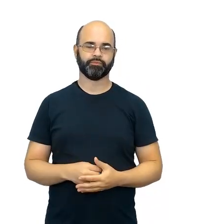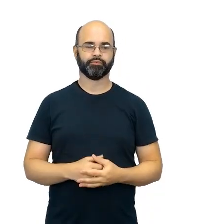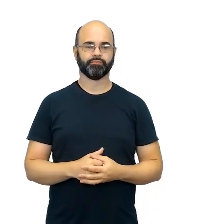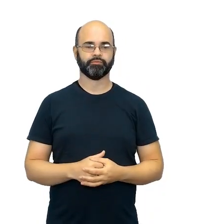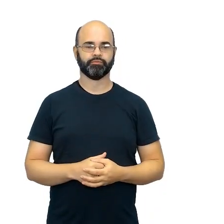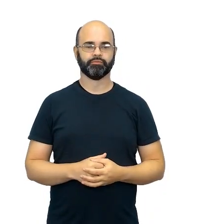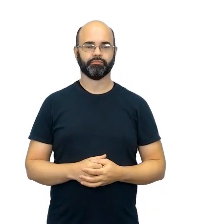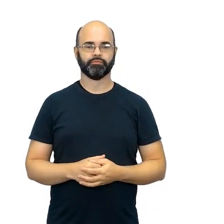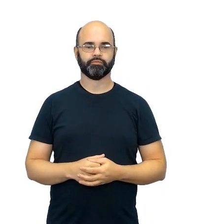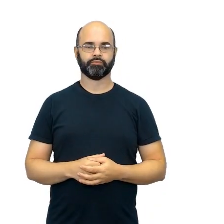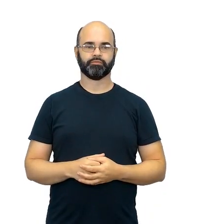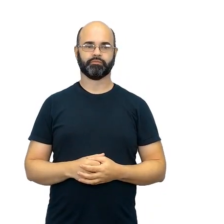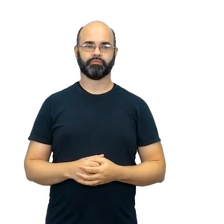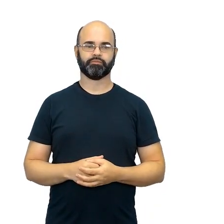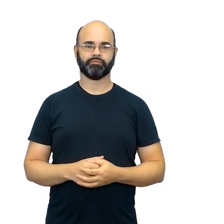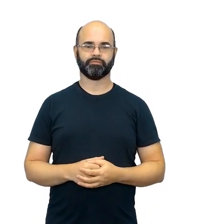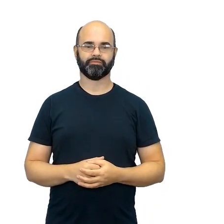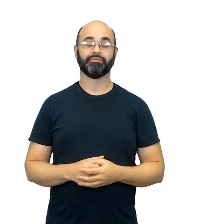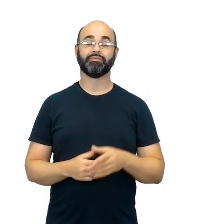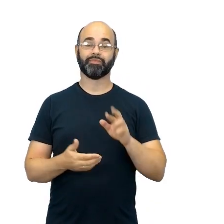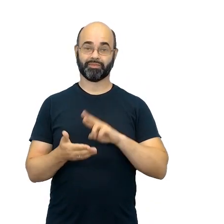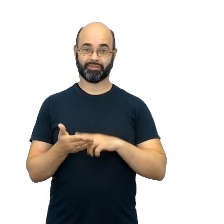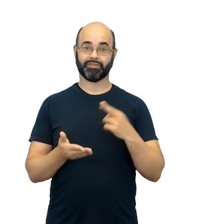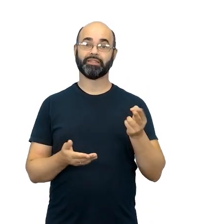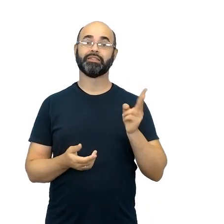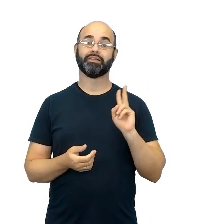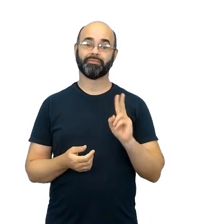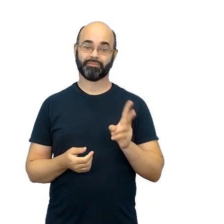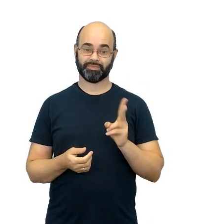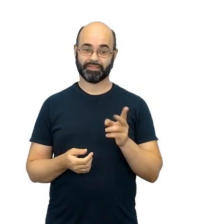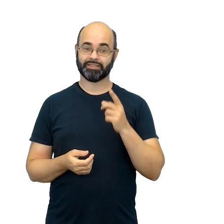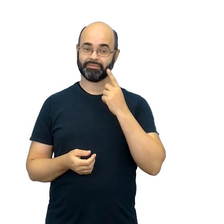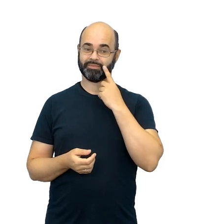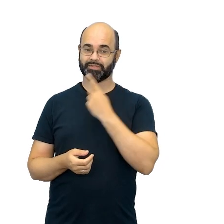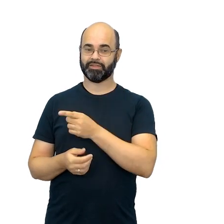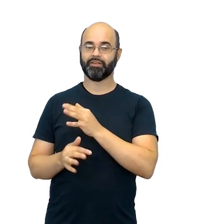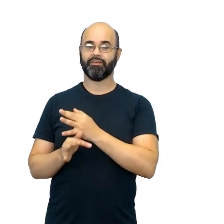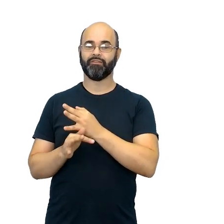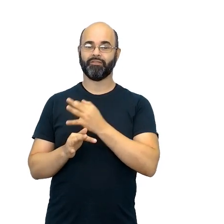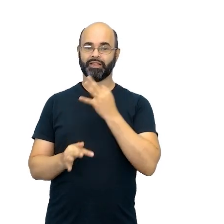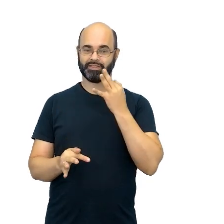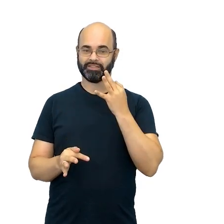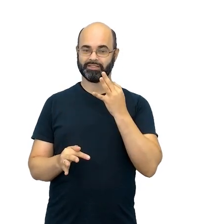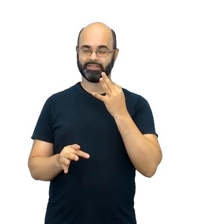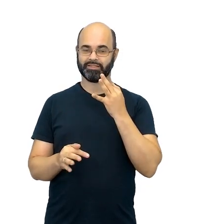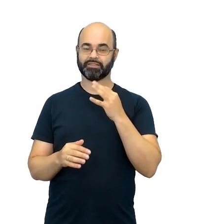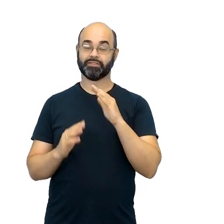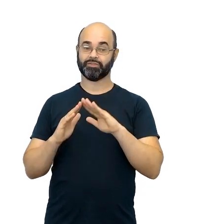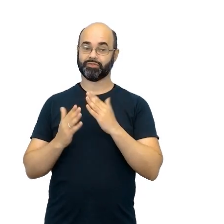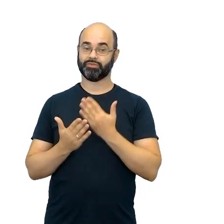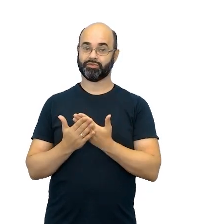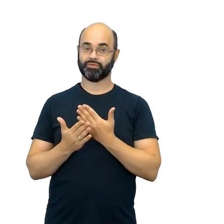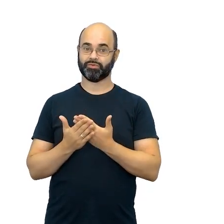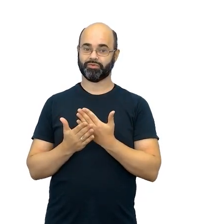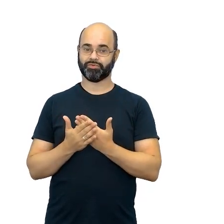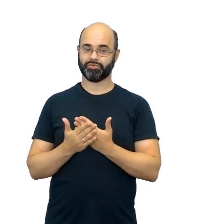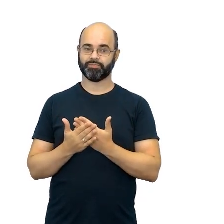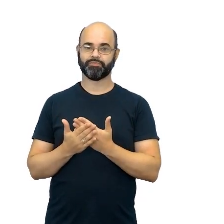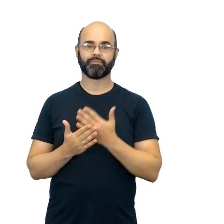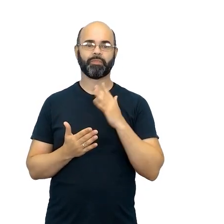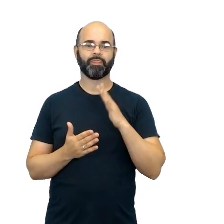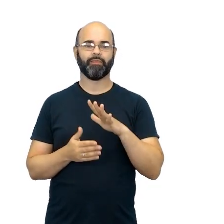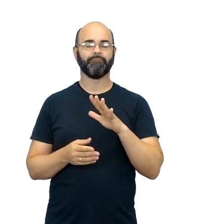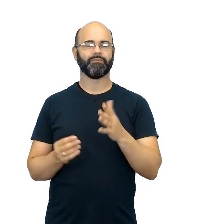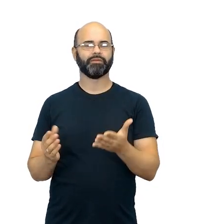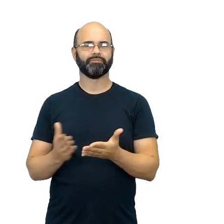Já nessa outra seção da mesma revista, Física na Escola, tem um levantamento de questões e dúvidas. Então, tem várias